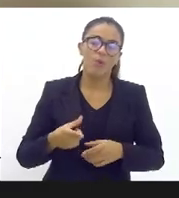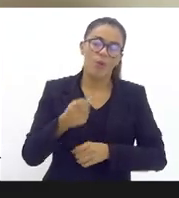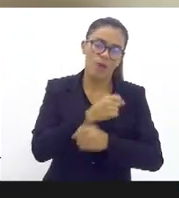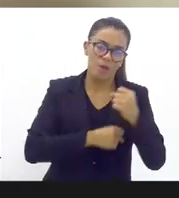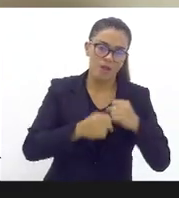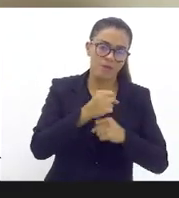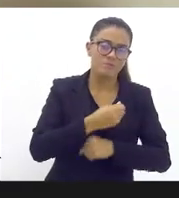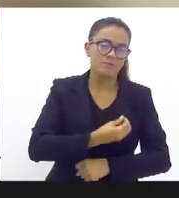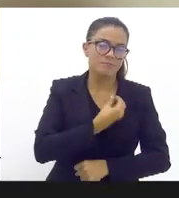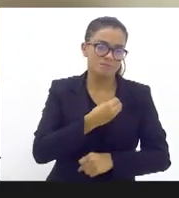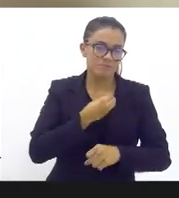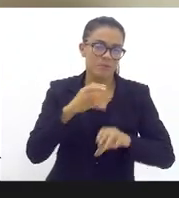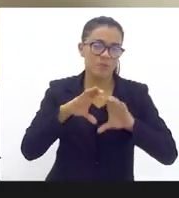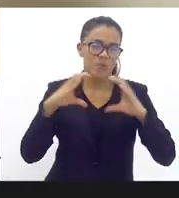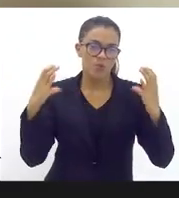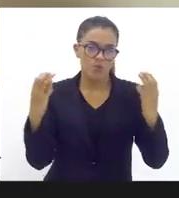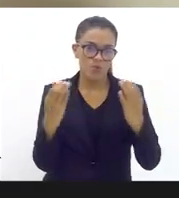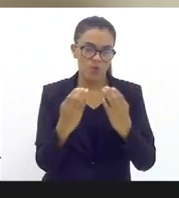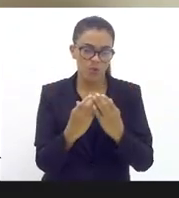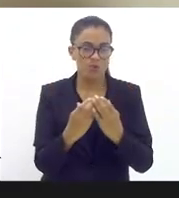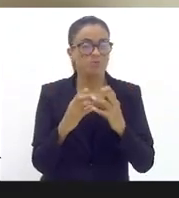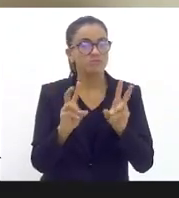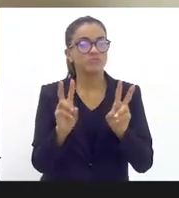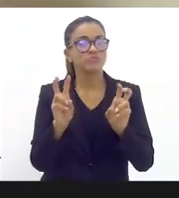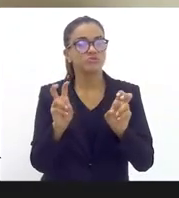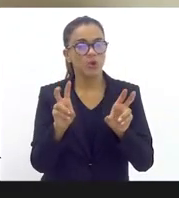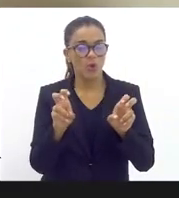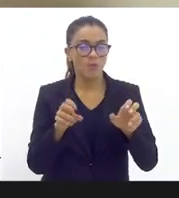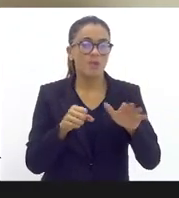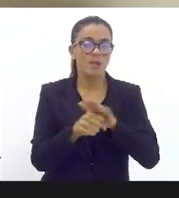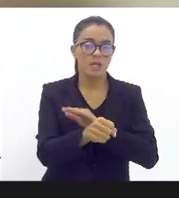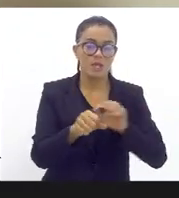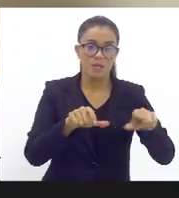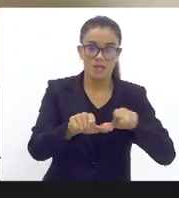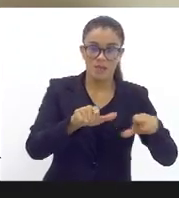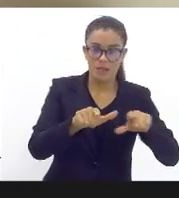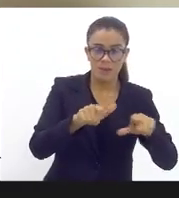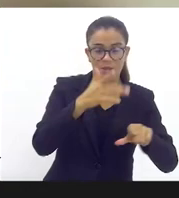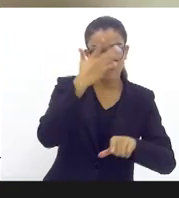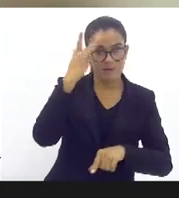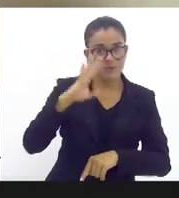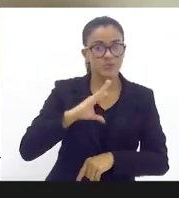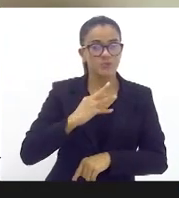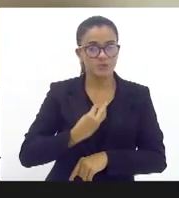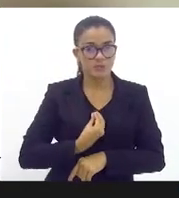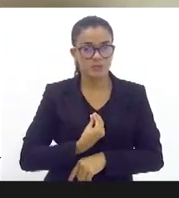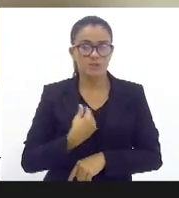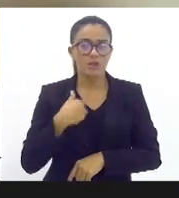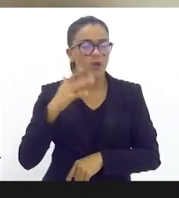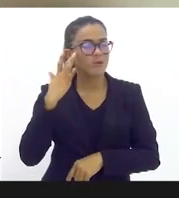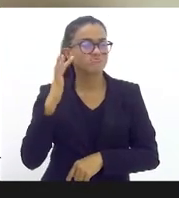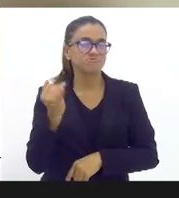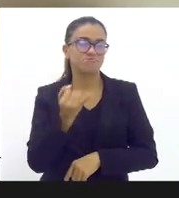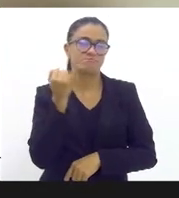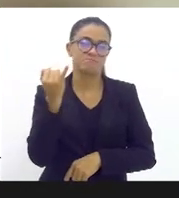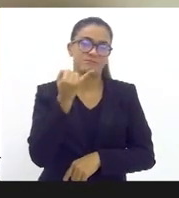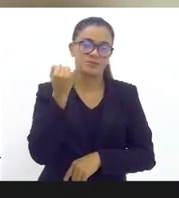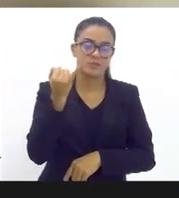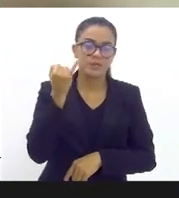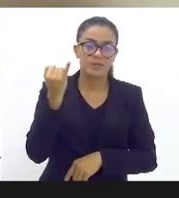Congresso, num quadro exatamente sobre empregabilidade, sobre pessoas trans. Nós achamos muito importante